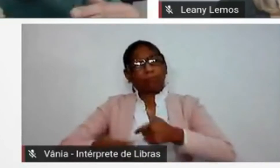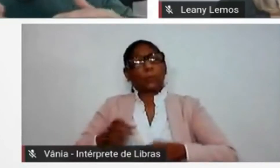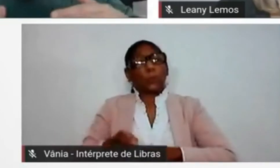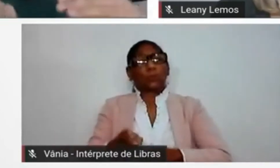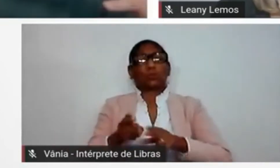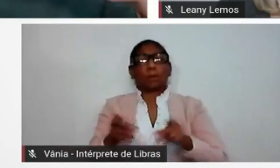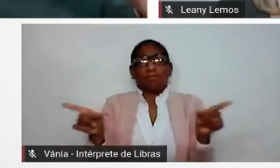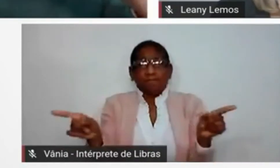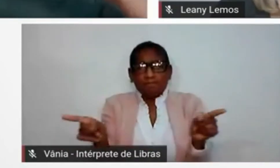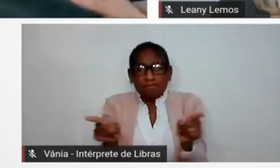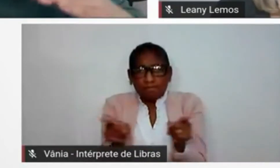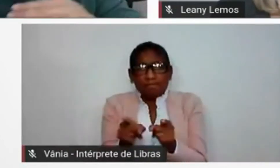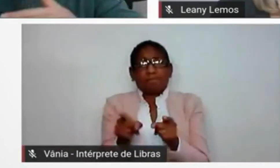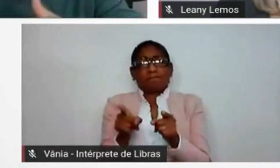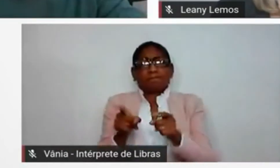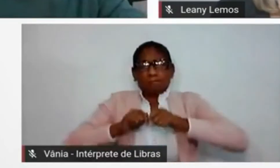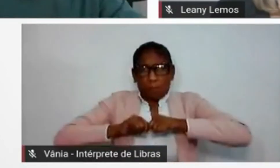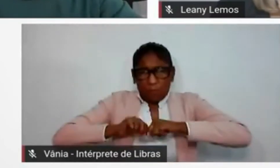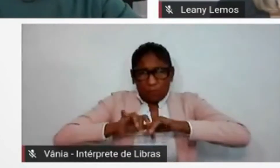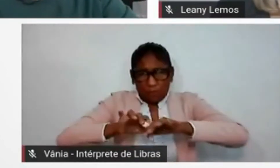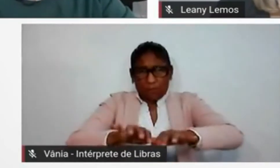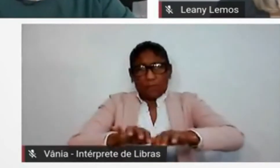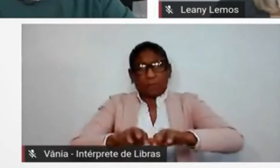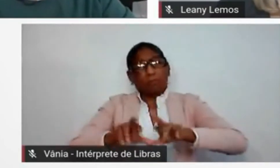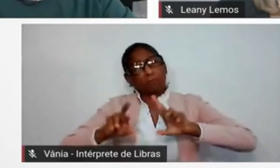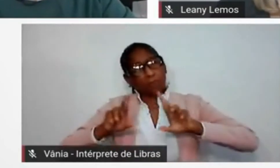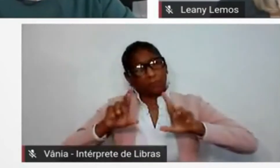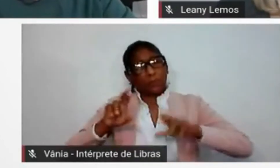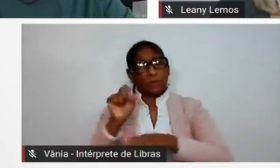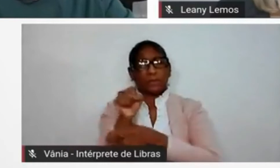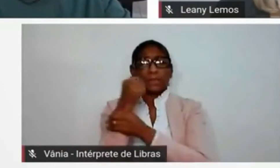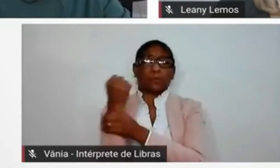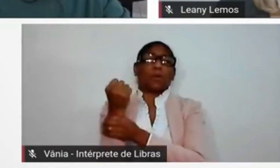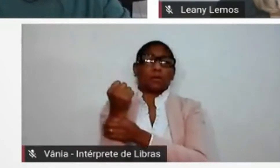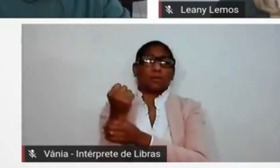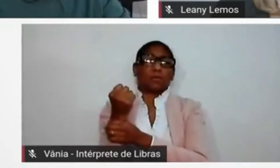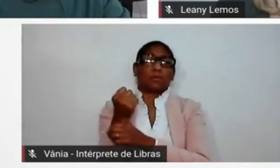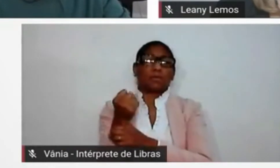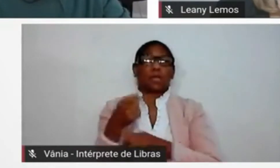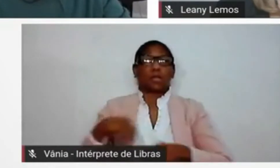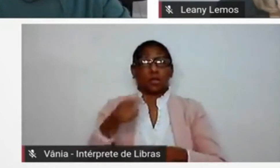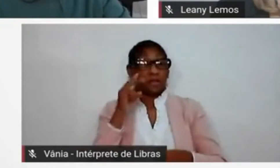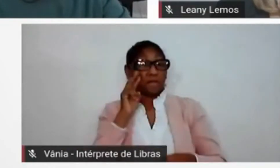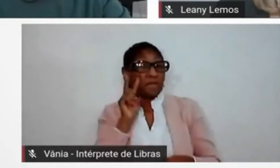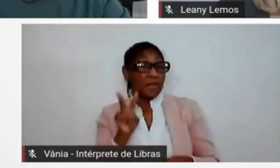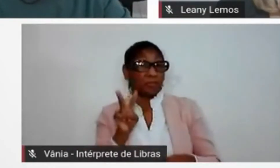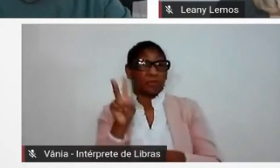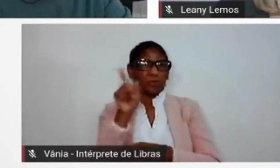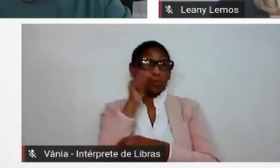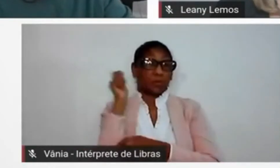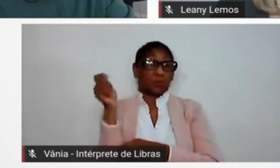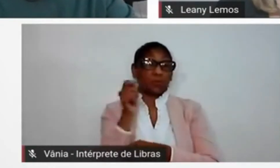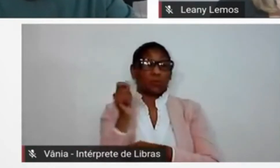menor disseminação e tenhamos segurança desta redução que estamos observando no Rio Grande do Sul. E, ao